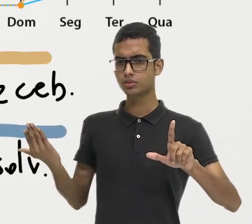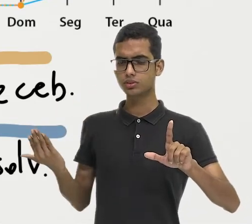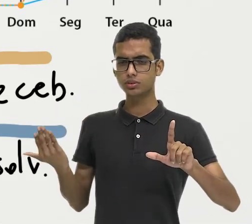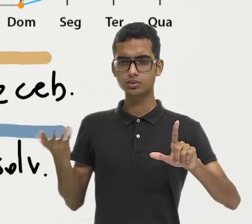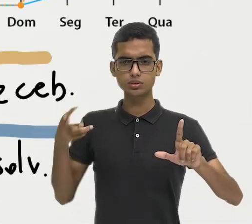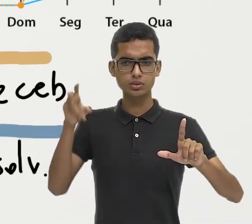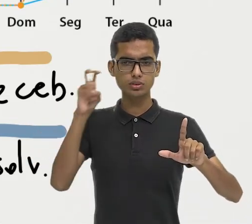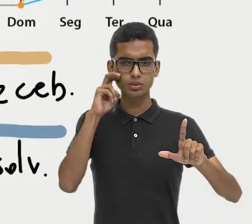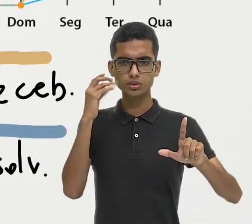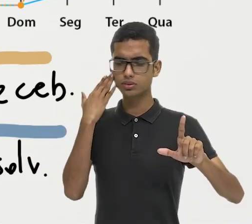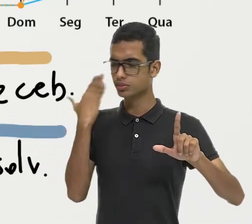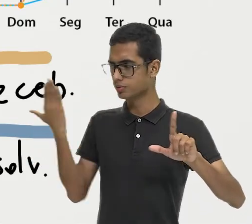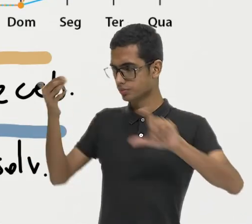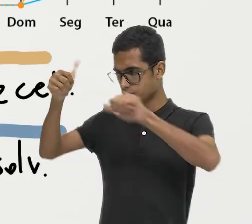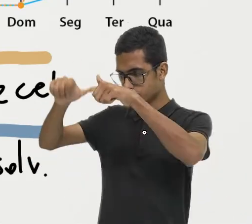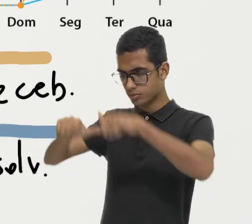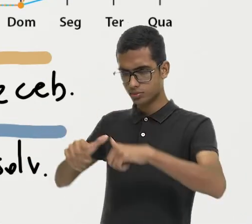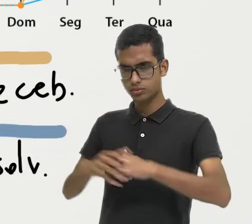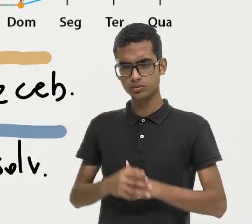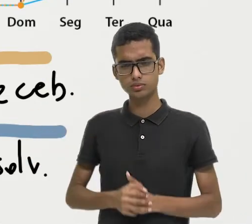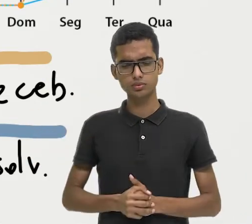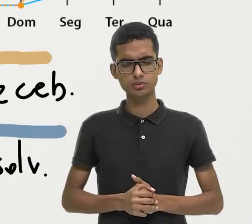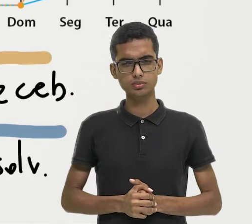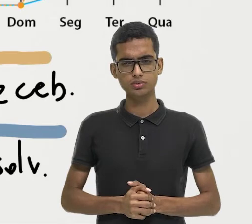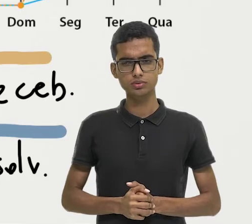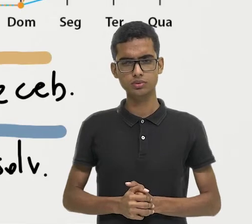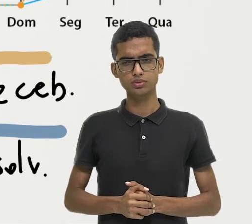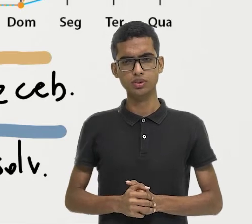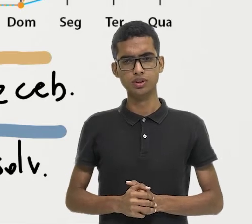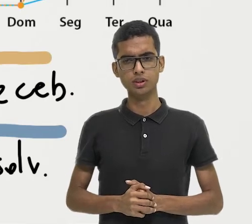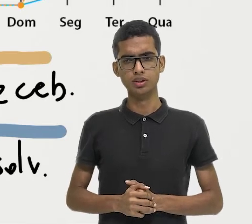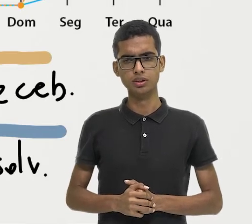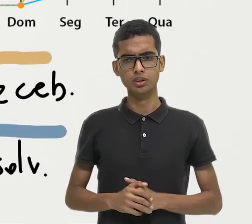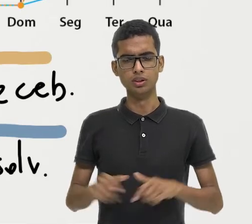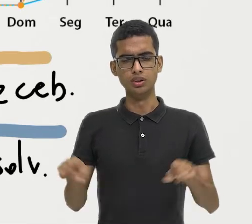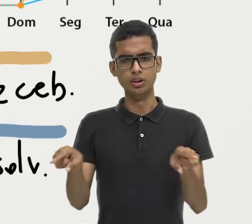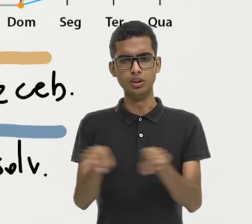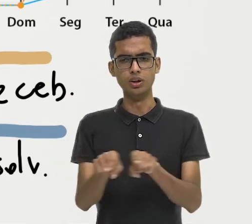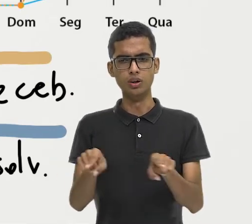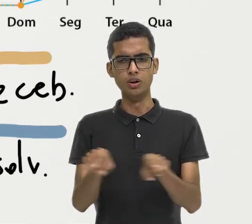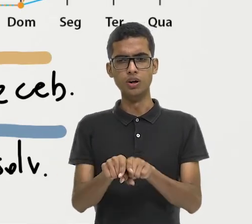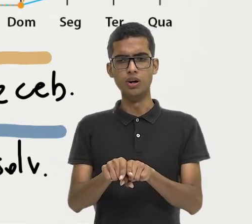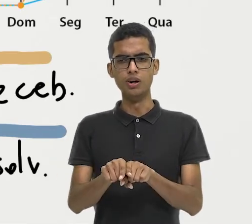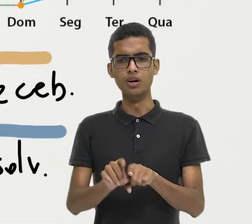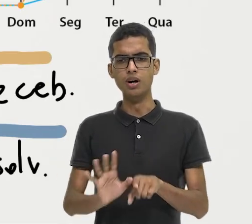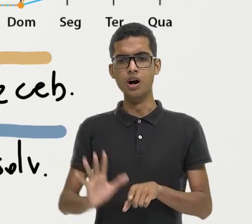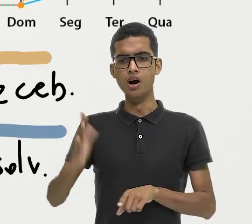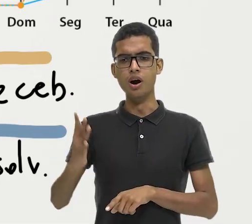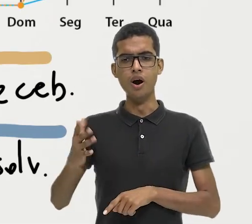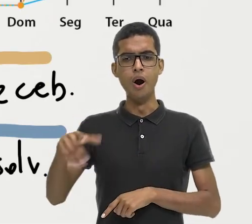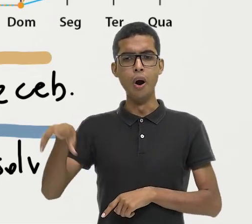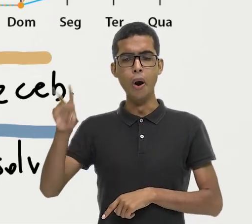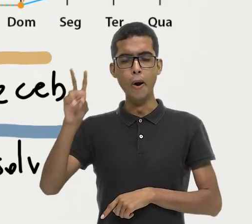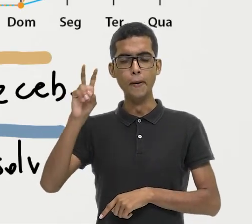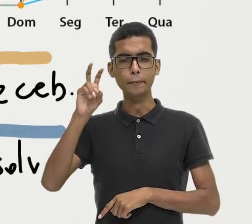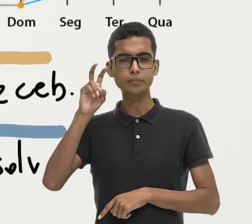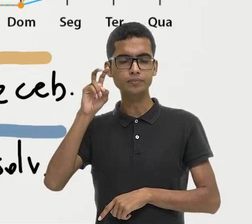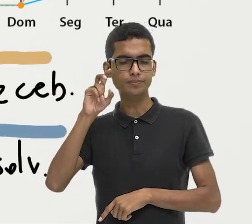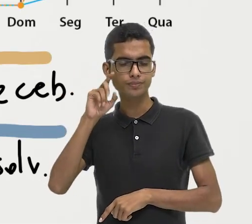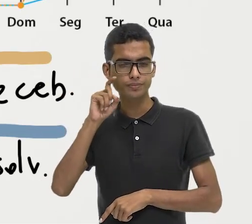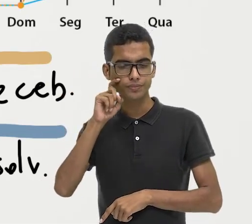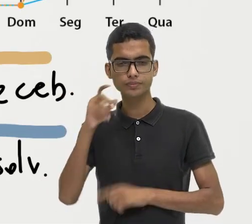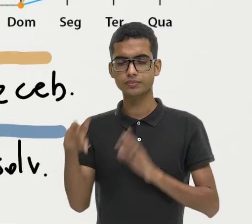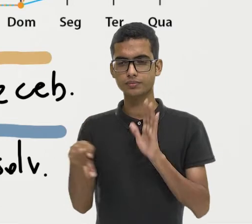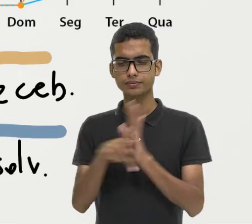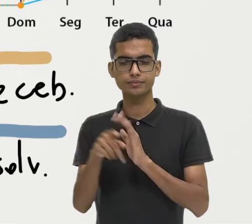aqui analisando a nossa quinta-feira, tá? A mesma ideia acontece na sexta, onde o gráfico